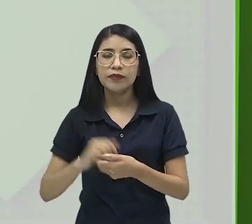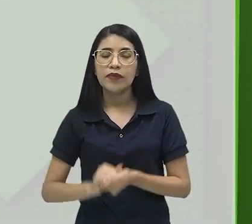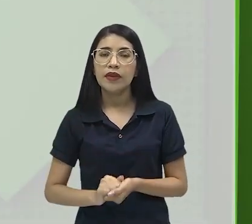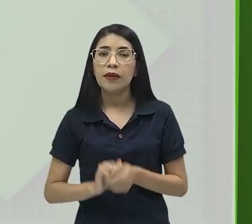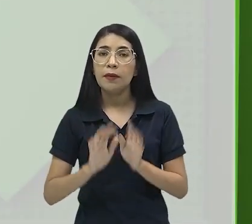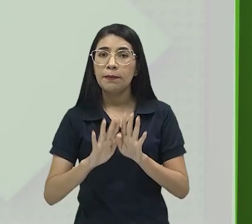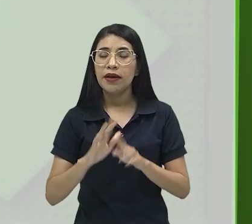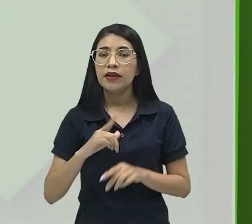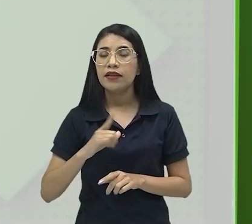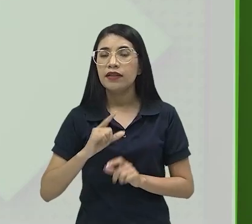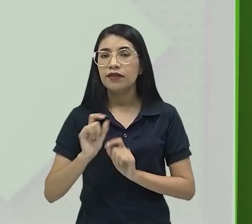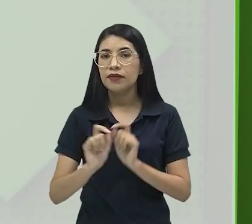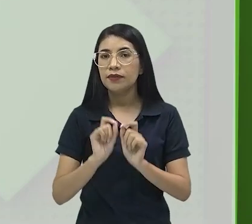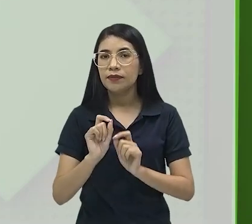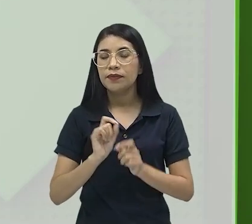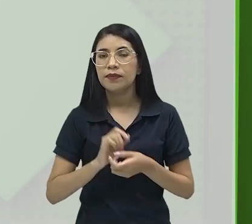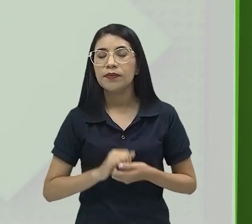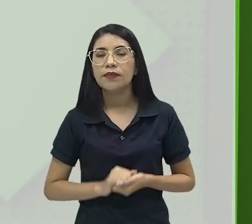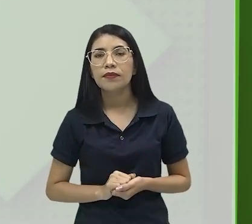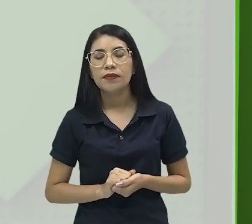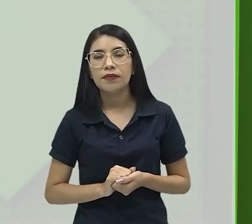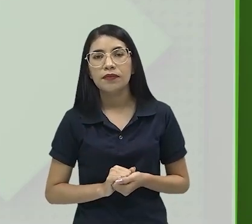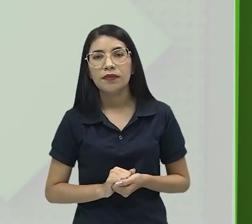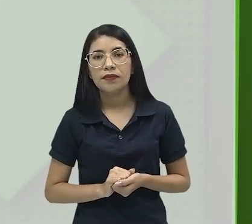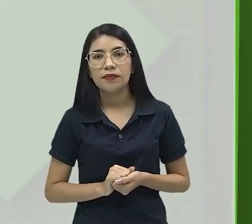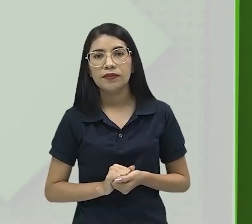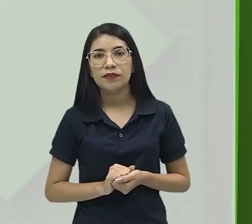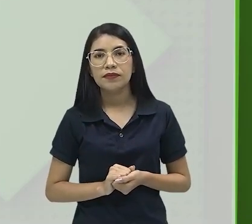teve assim o